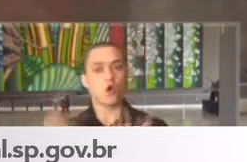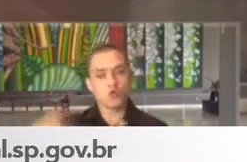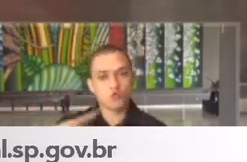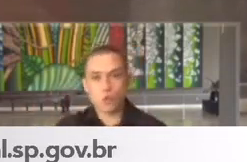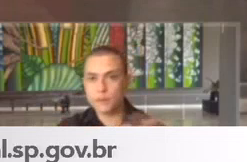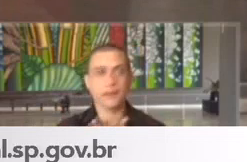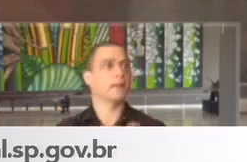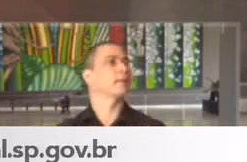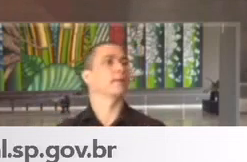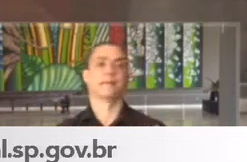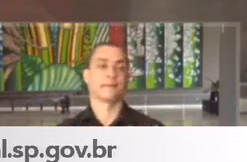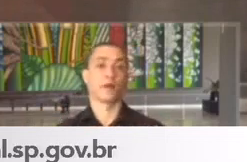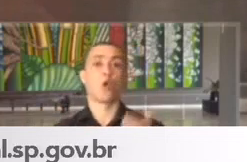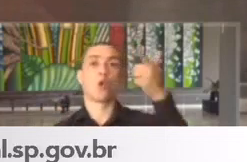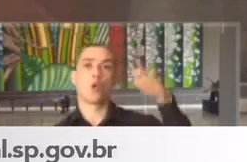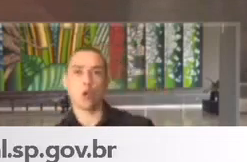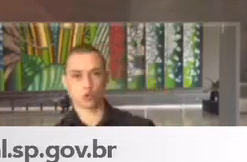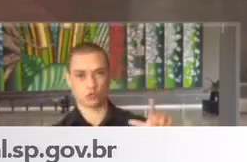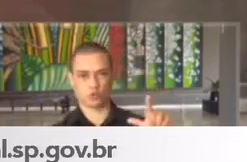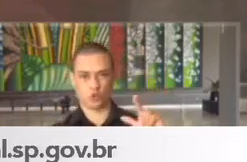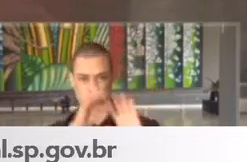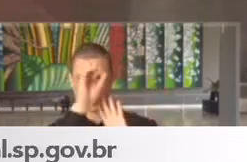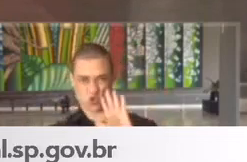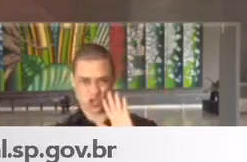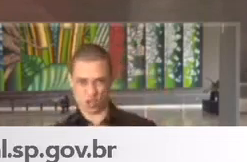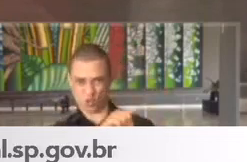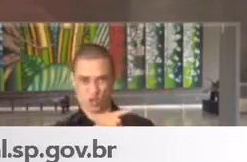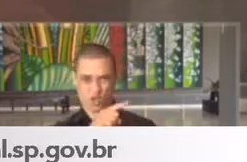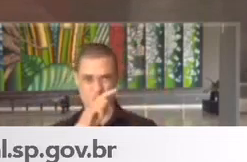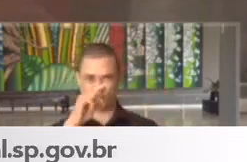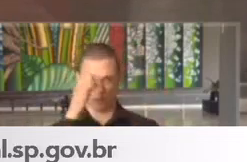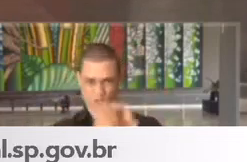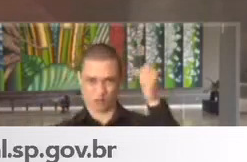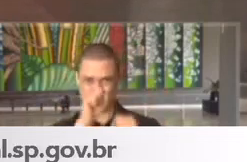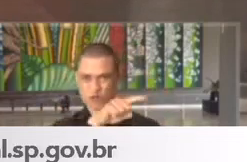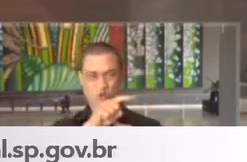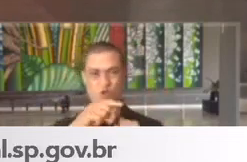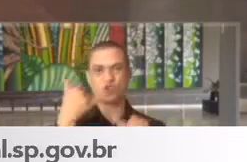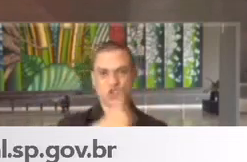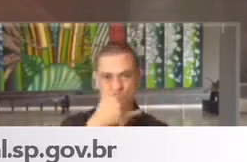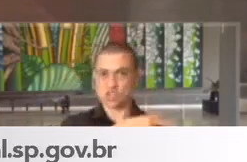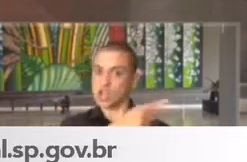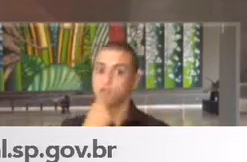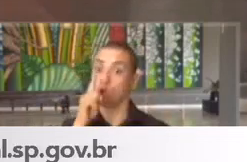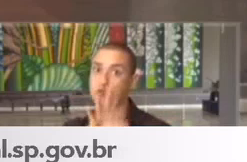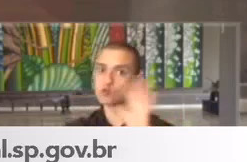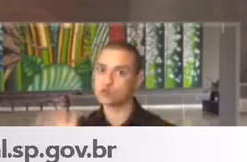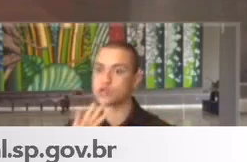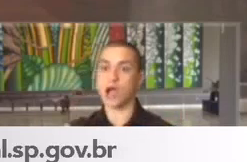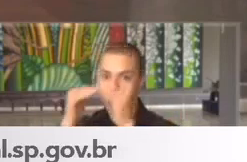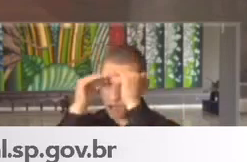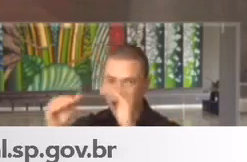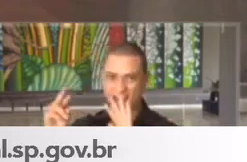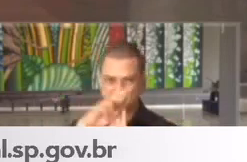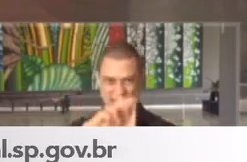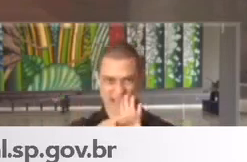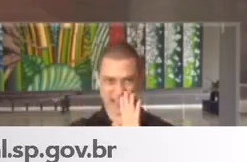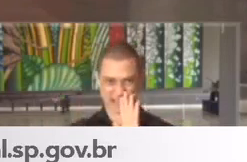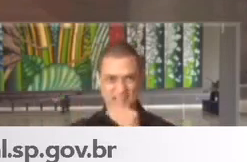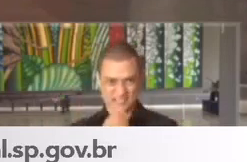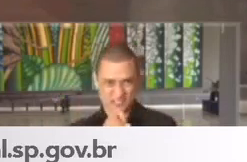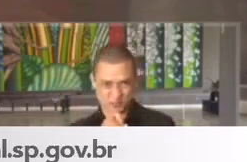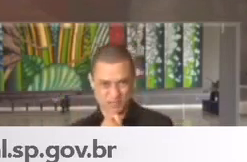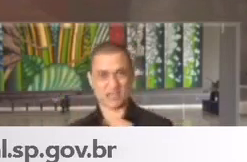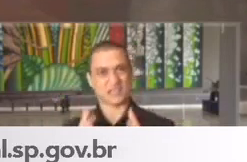que os dirigentes dessas fábricas tenham cuidados redobrados, sigam os protocolos de